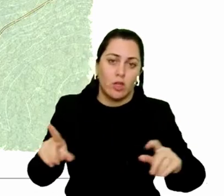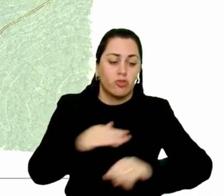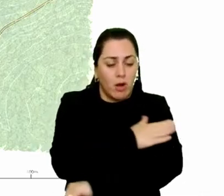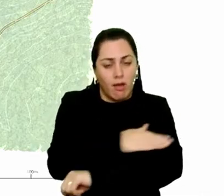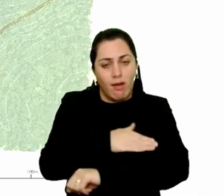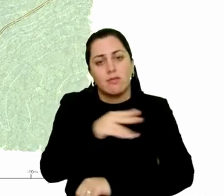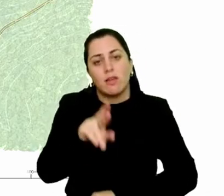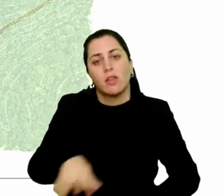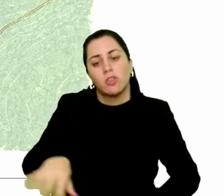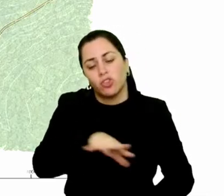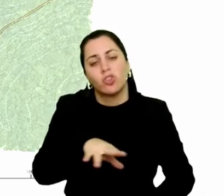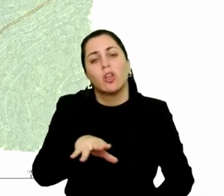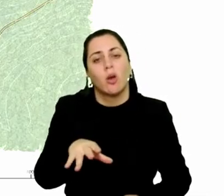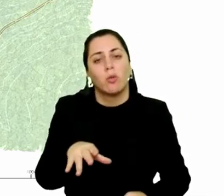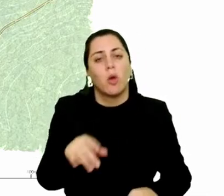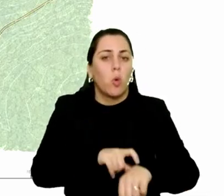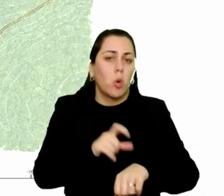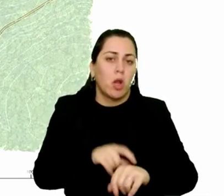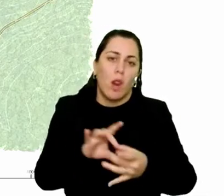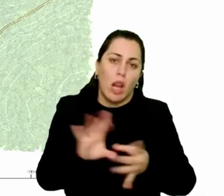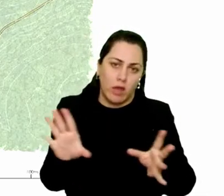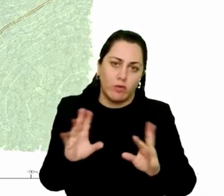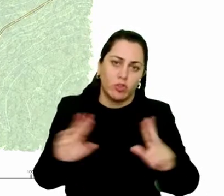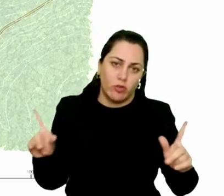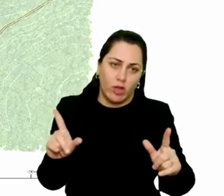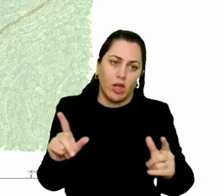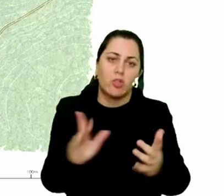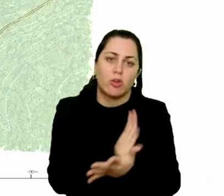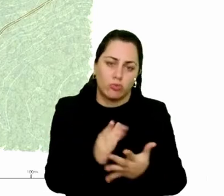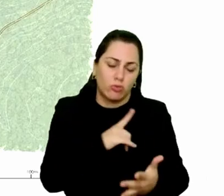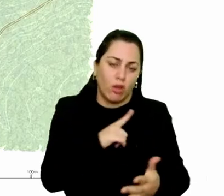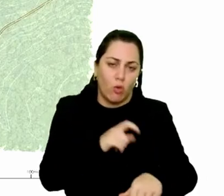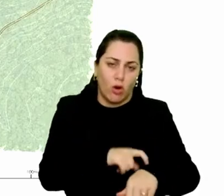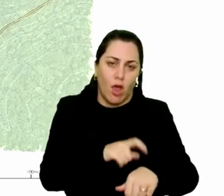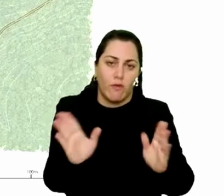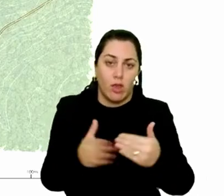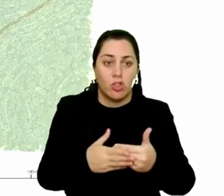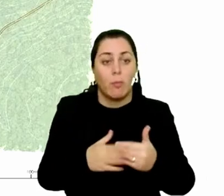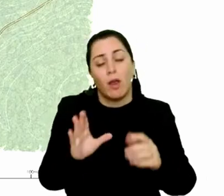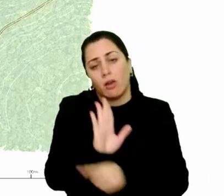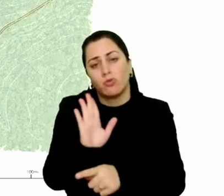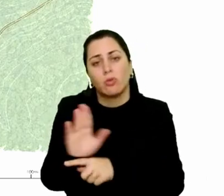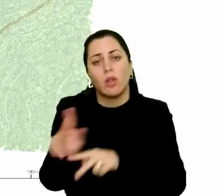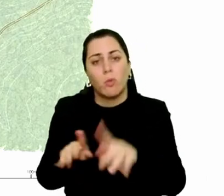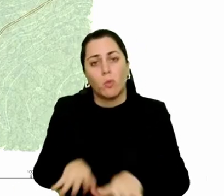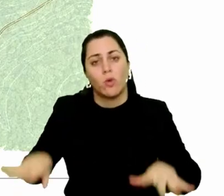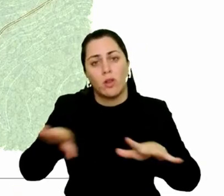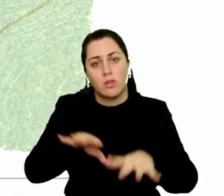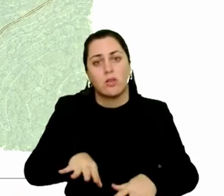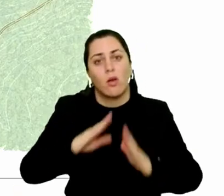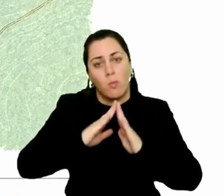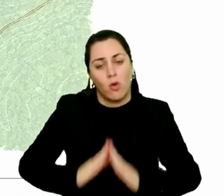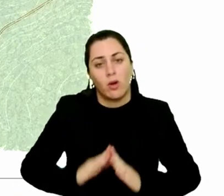região, que não teria restrição de horários, como o parque tem, né? E poderia contribuir para a população, para a região local que